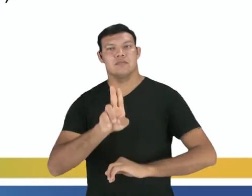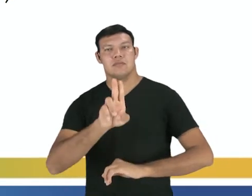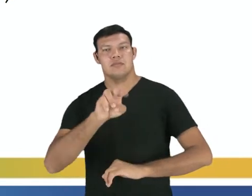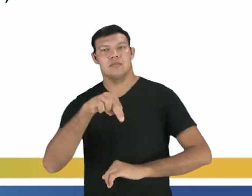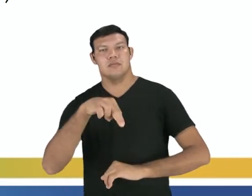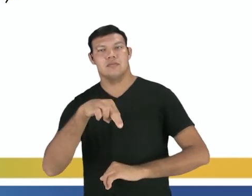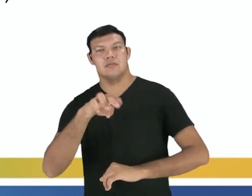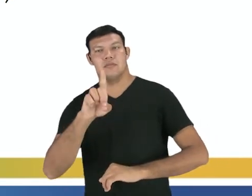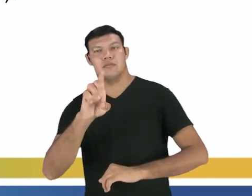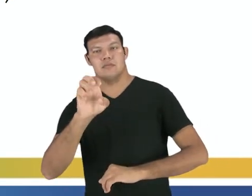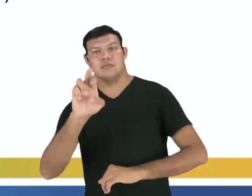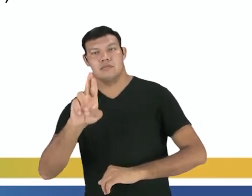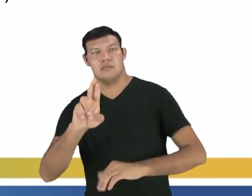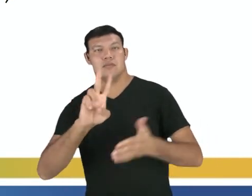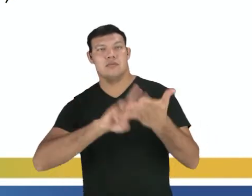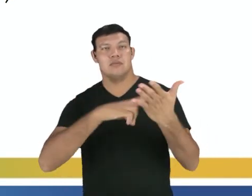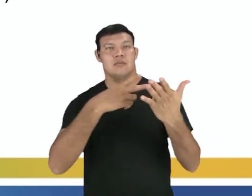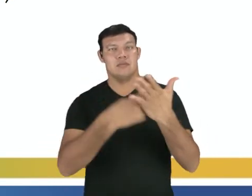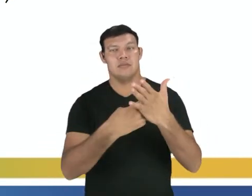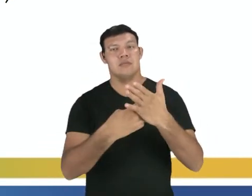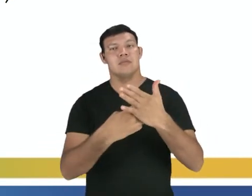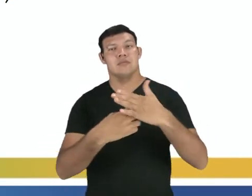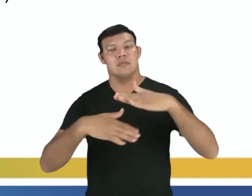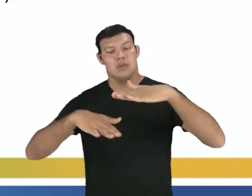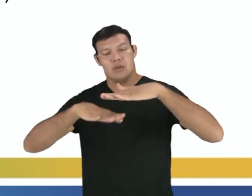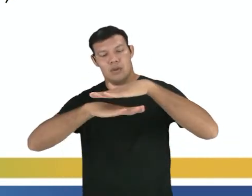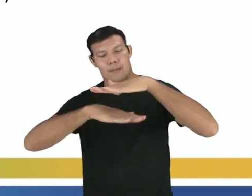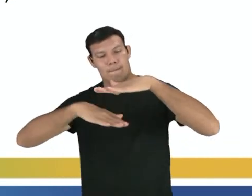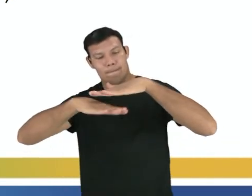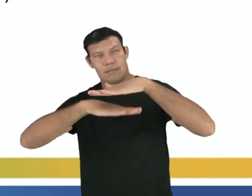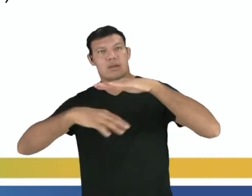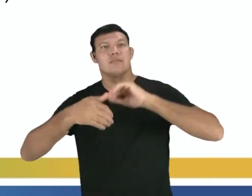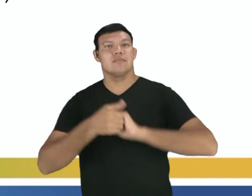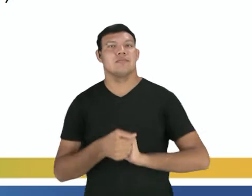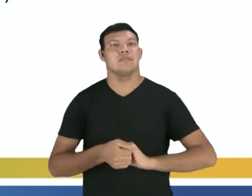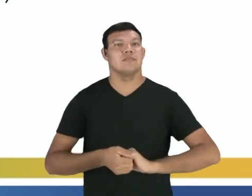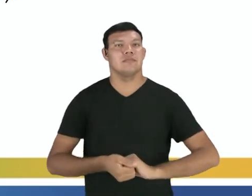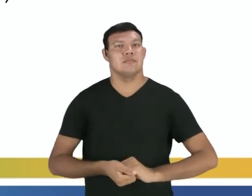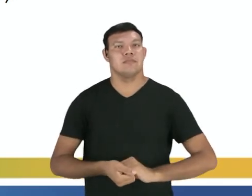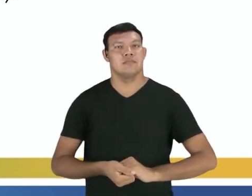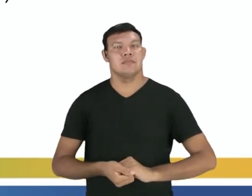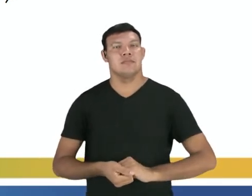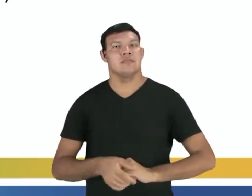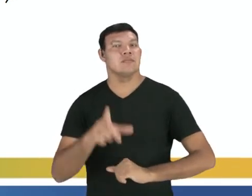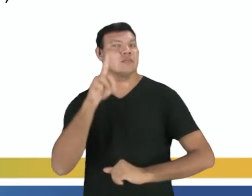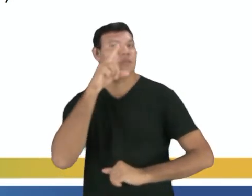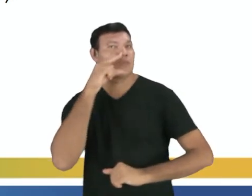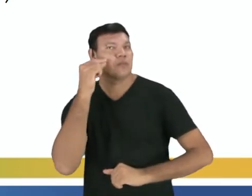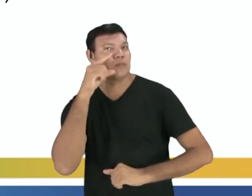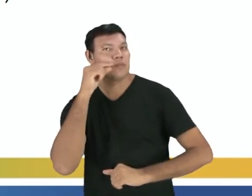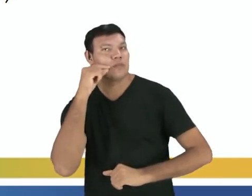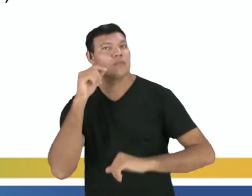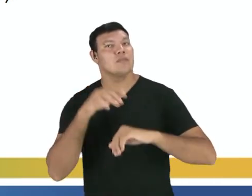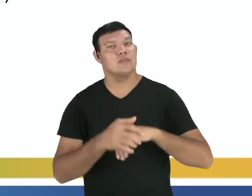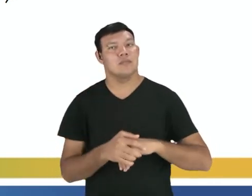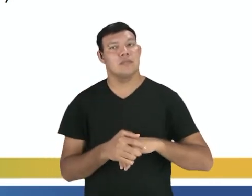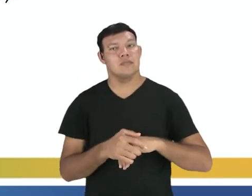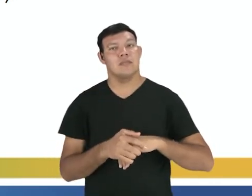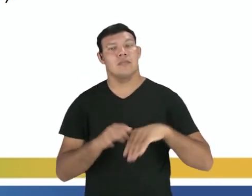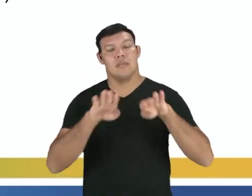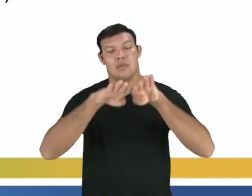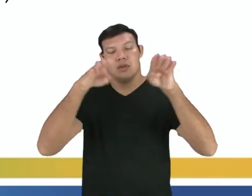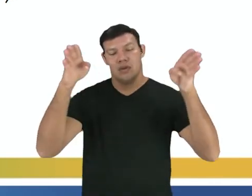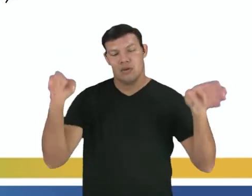under que pode ser traduzida como debaixo de E aí um exemplo de cá e Zander de trigo o